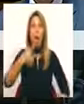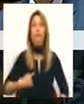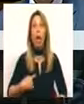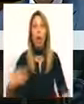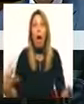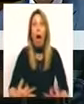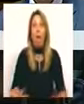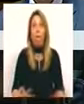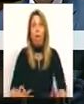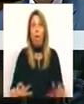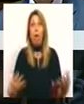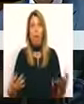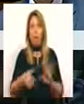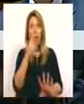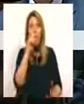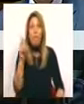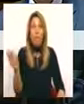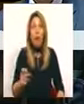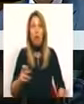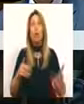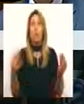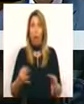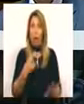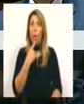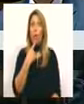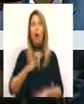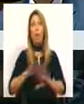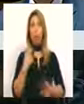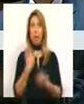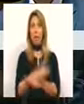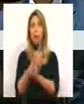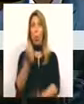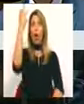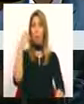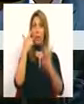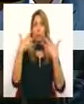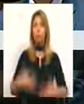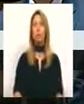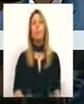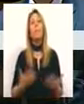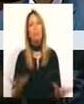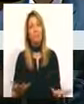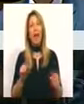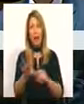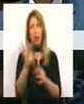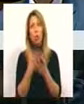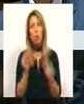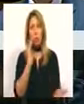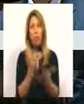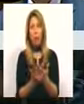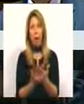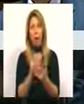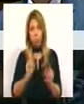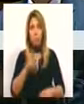apontam como uma grande fragilidade dos incêndios do ano passado? É essa a decisão que vai tomar? Vai colocá-los no terreno? Sr.